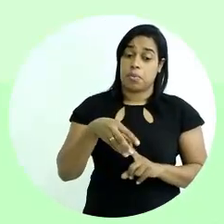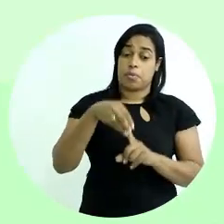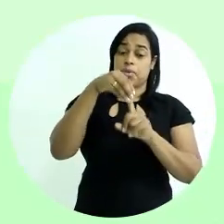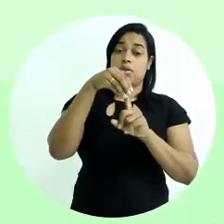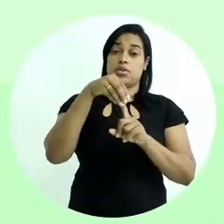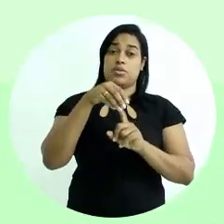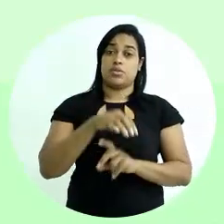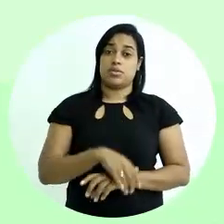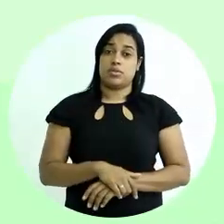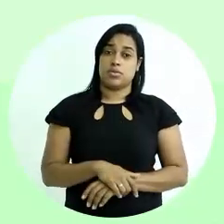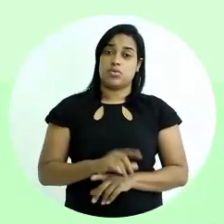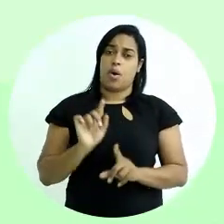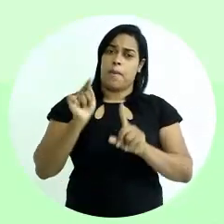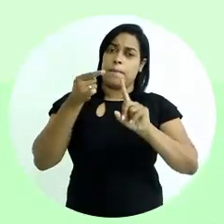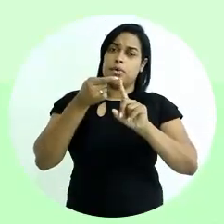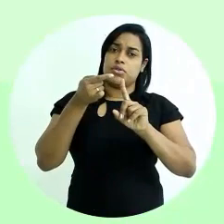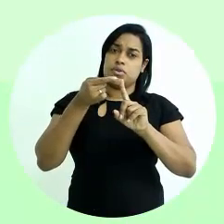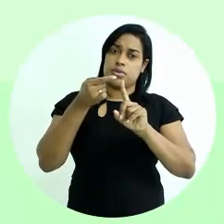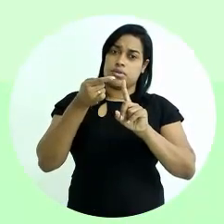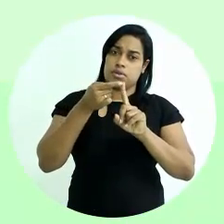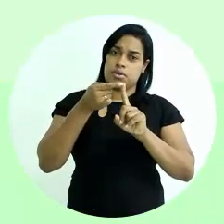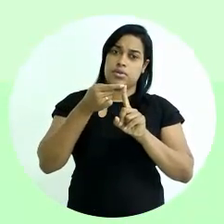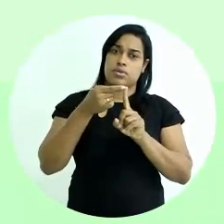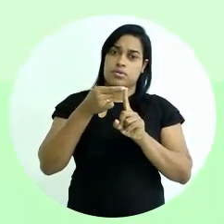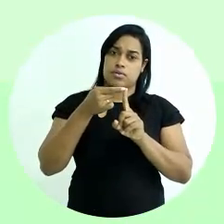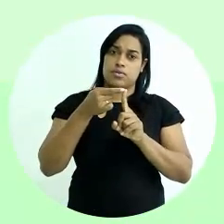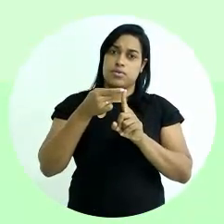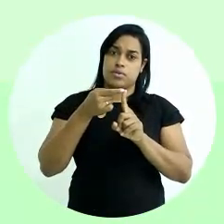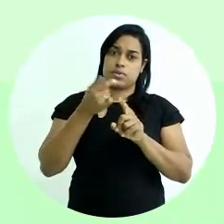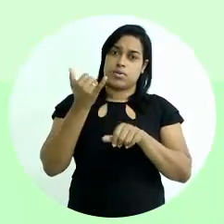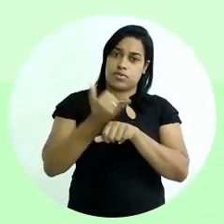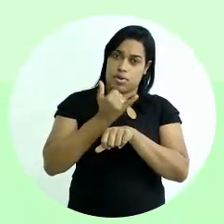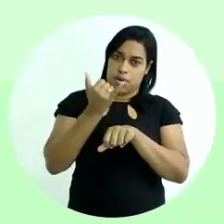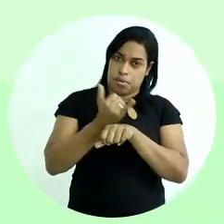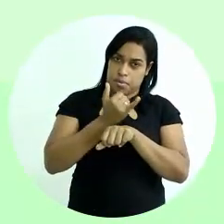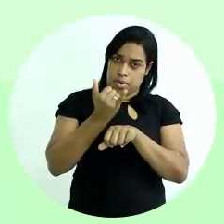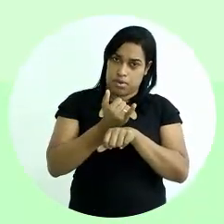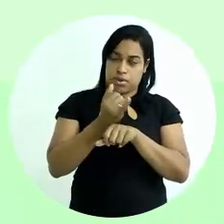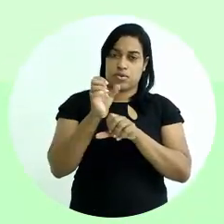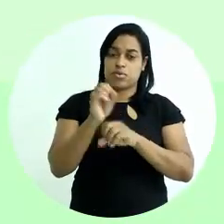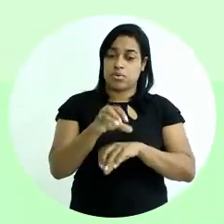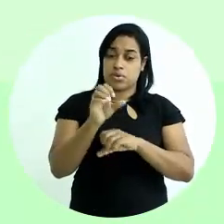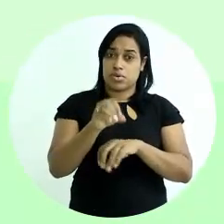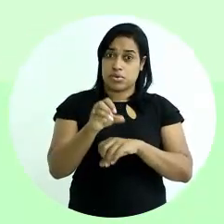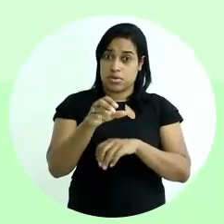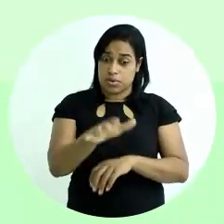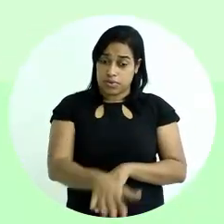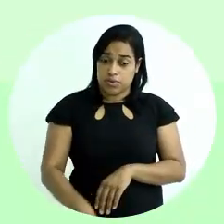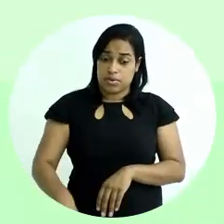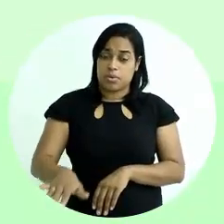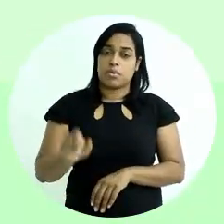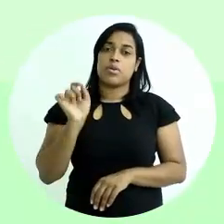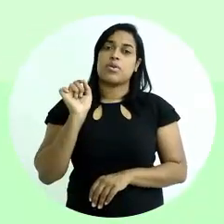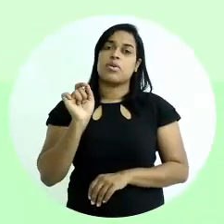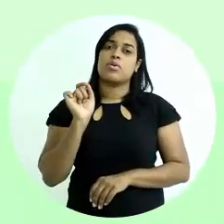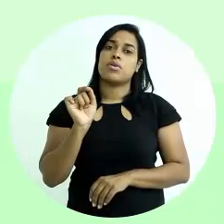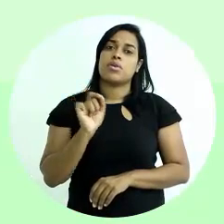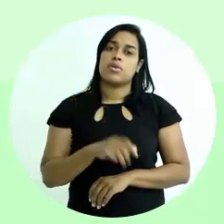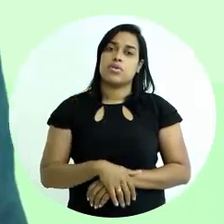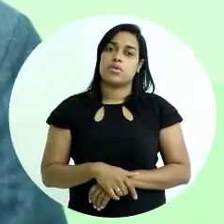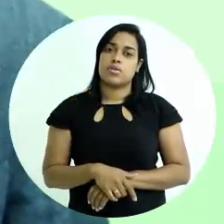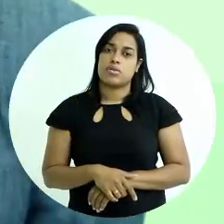um dos premium do uma dos objetivos e uma das ferramentas ensino fundamental